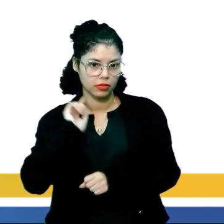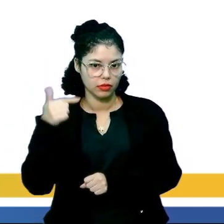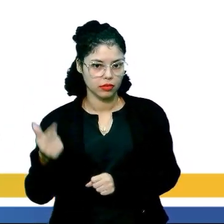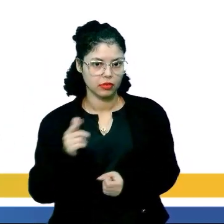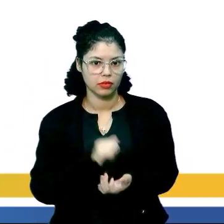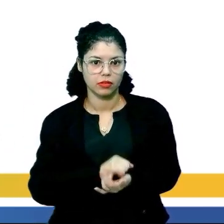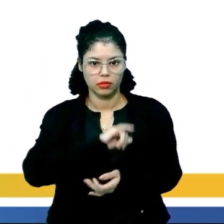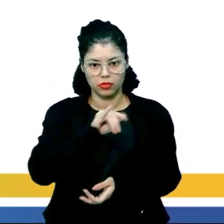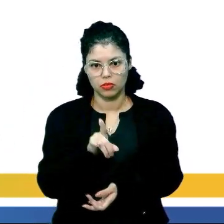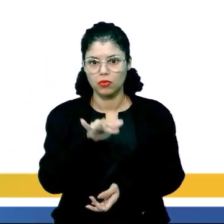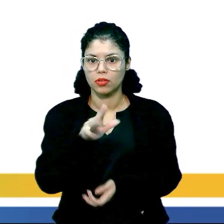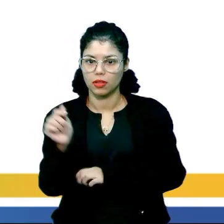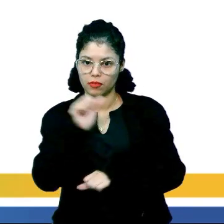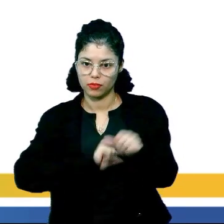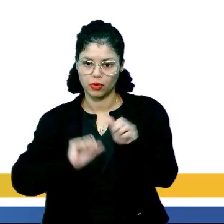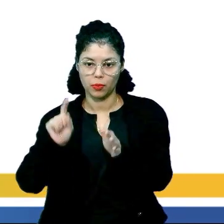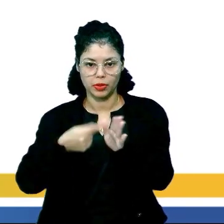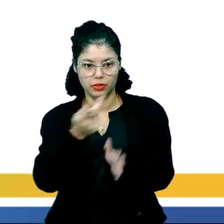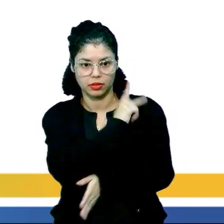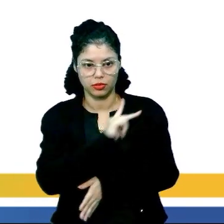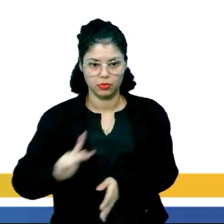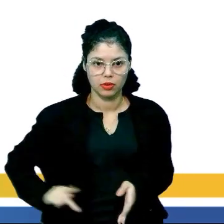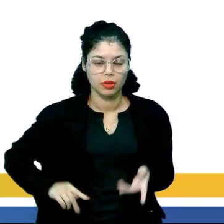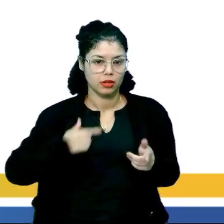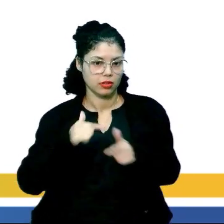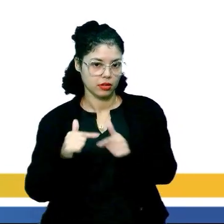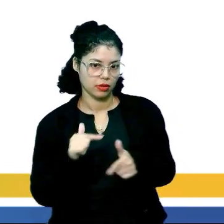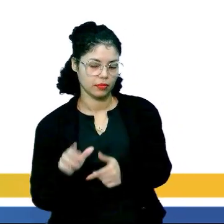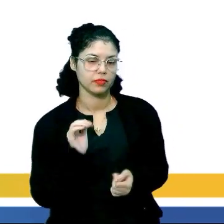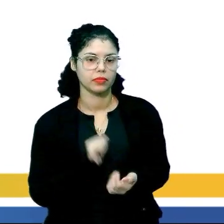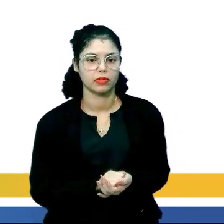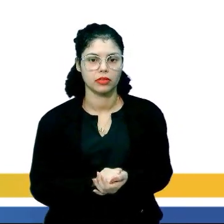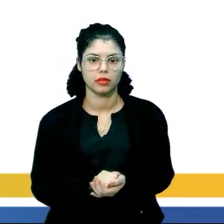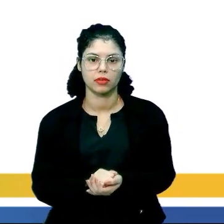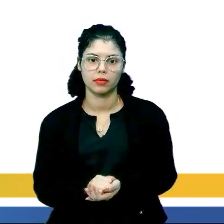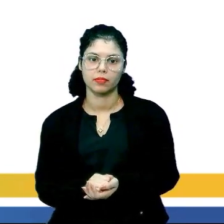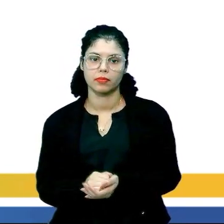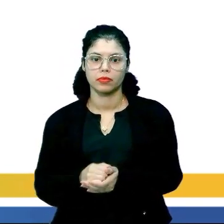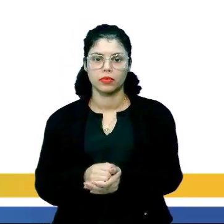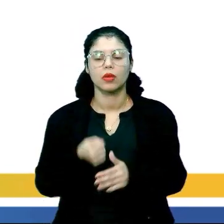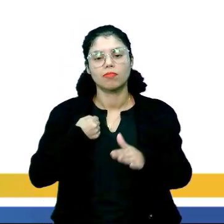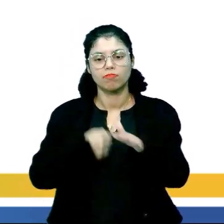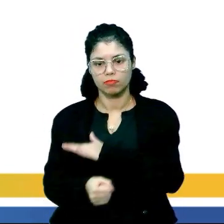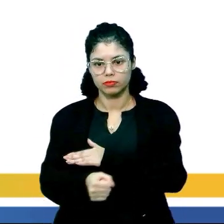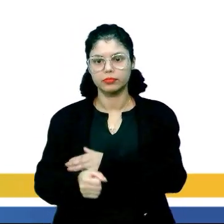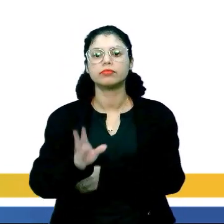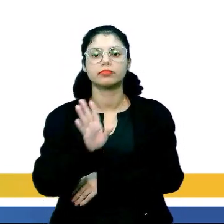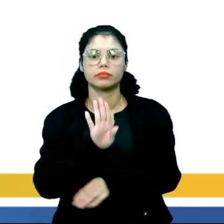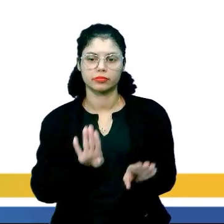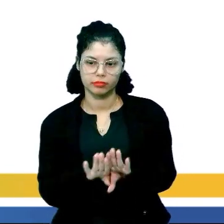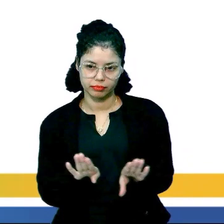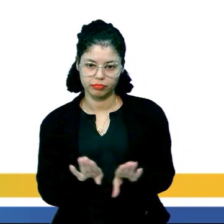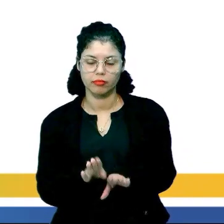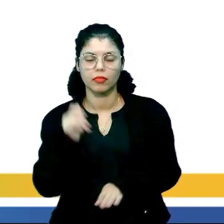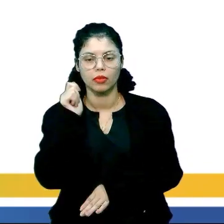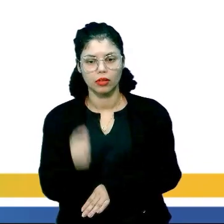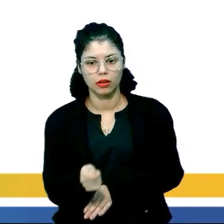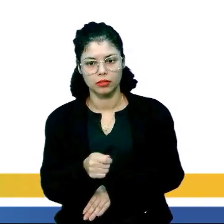seguinte, João Goulart virou o primeiro presidente trabalhista brasileiro, mas ele foi deposto pelo golpe militar